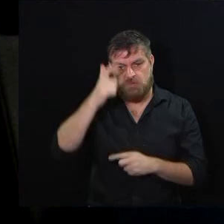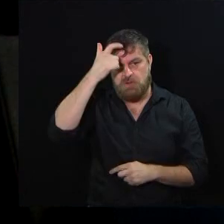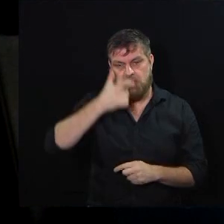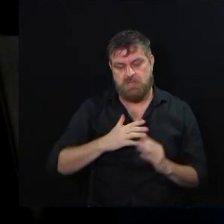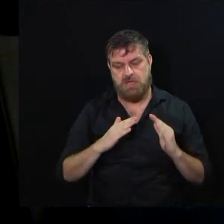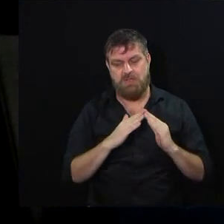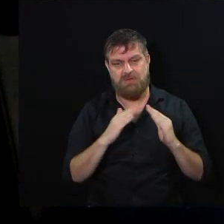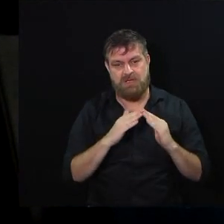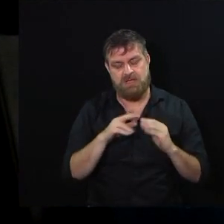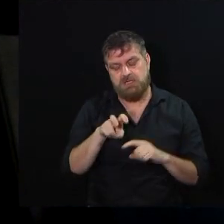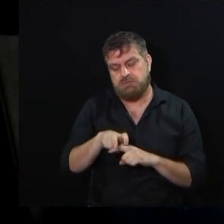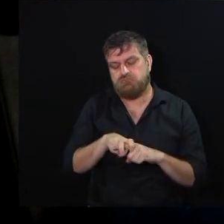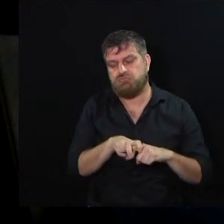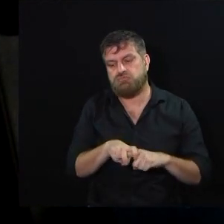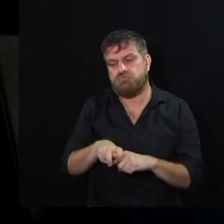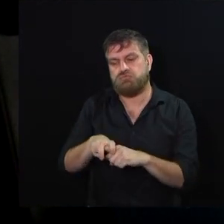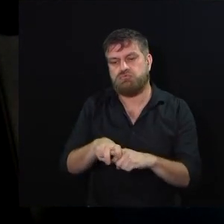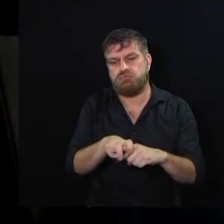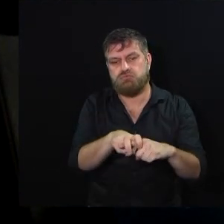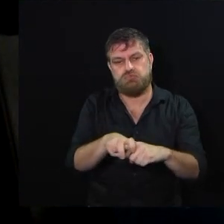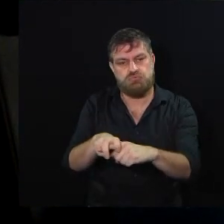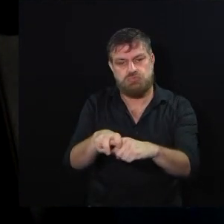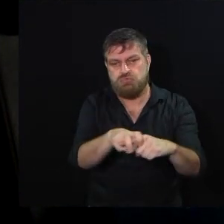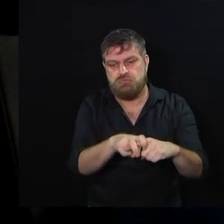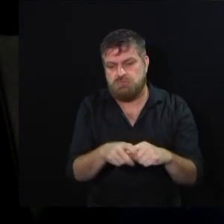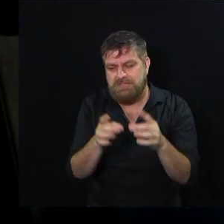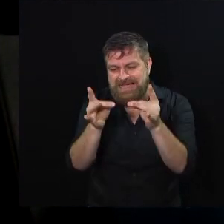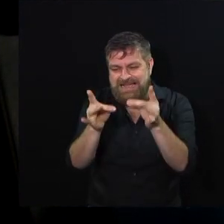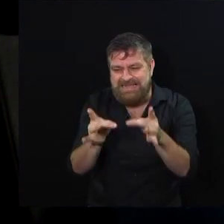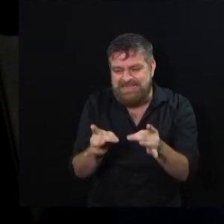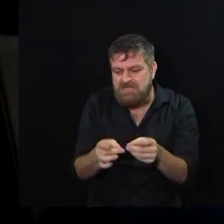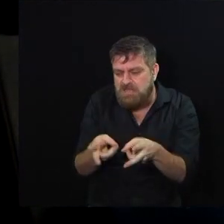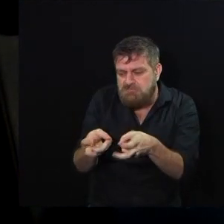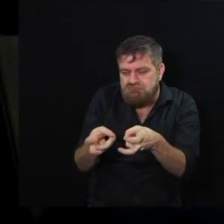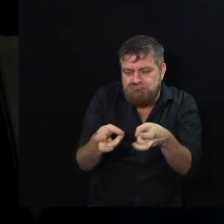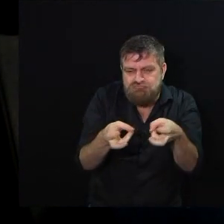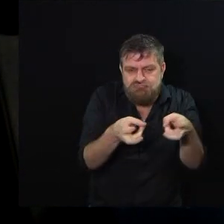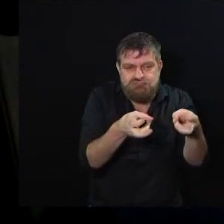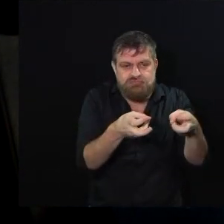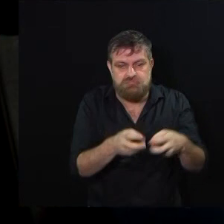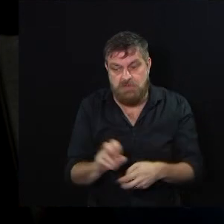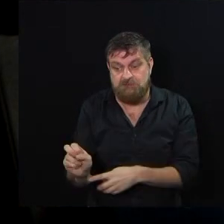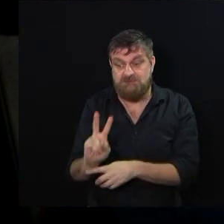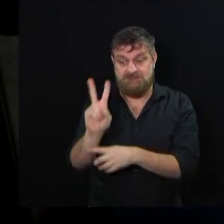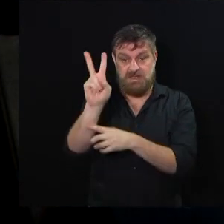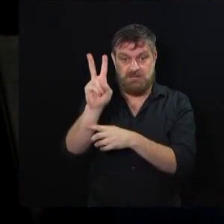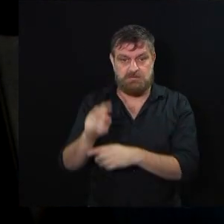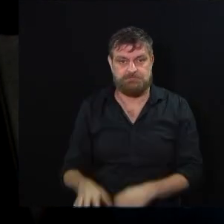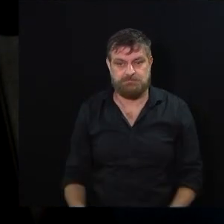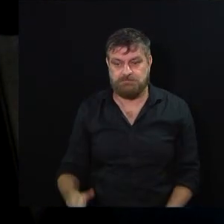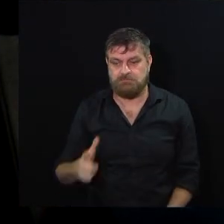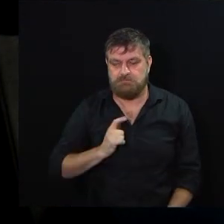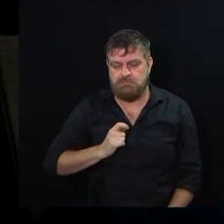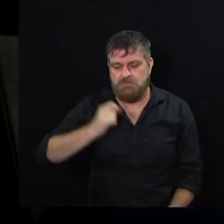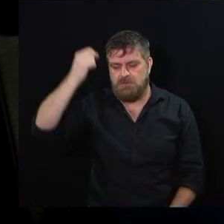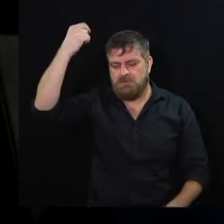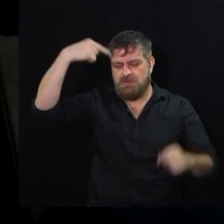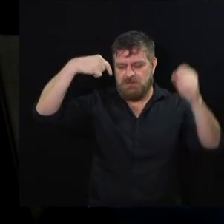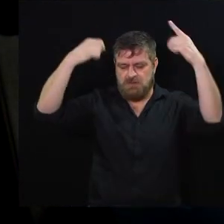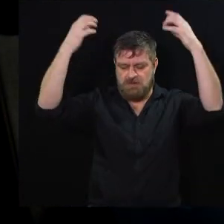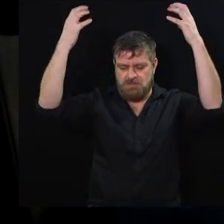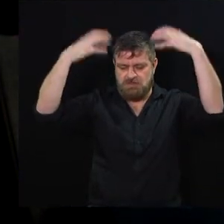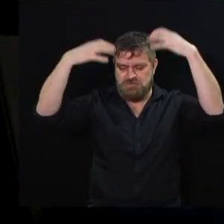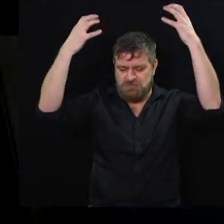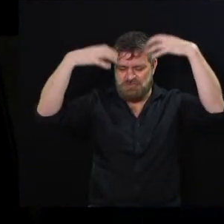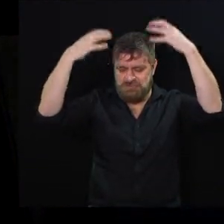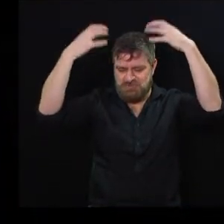passei a valorizar cada detalhe em minhas saídas. Até mesmo sentir gotas de chuva em meu corpo depois de tanto tempo foi uma